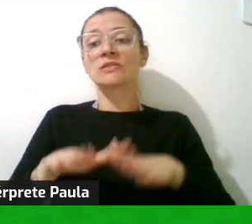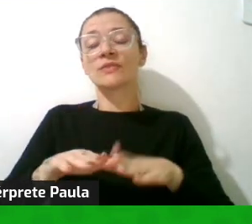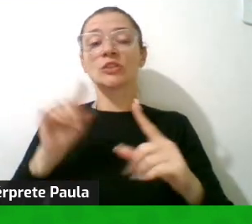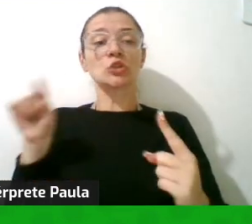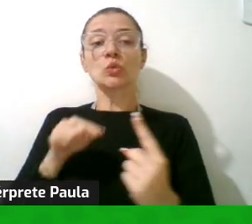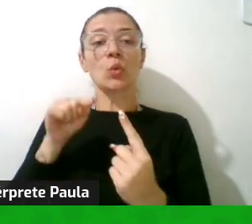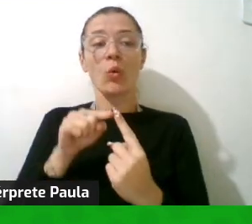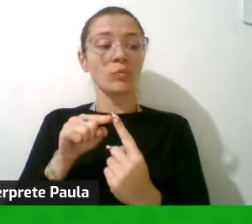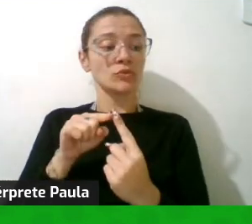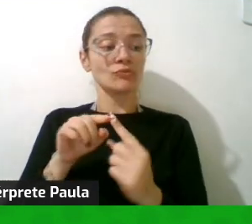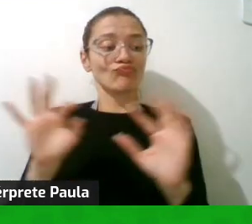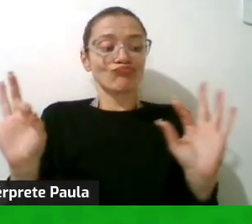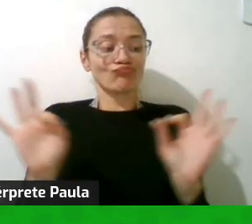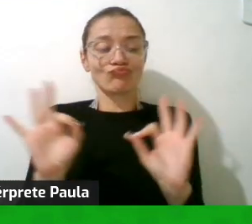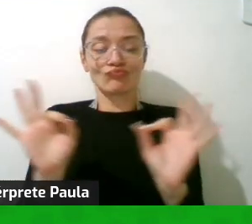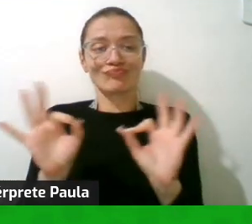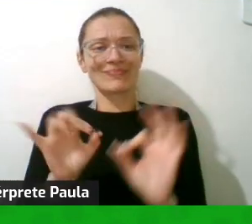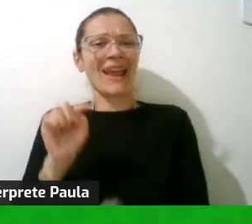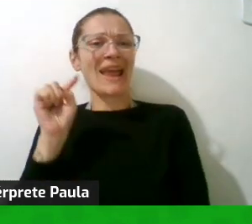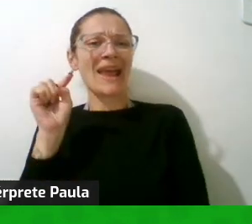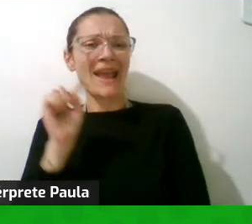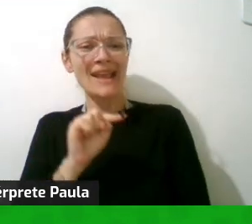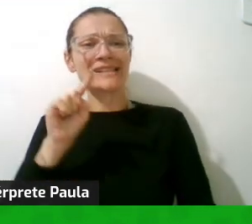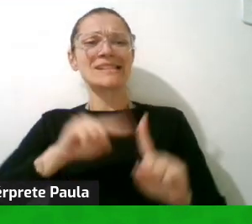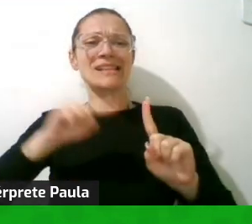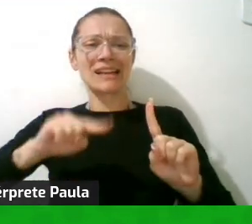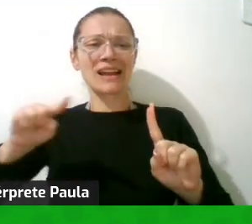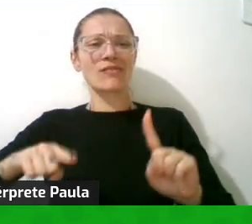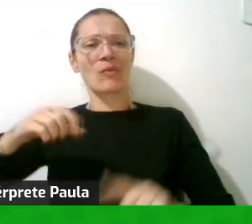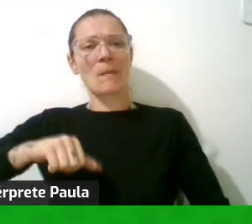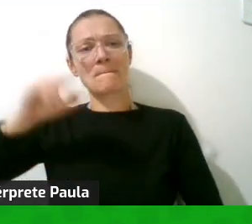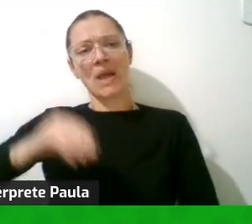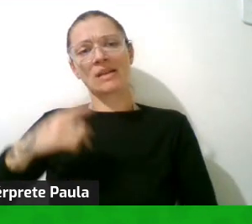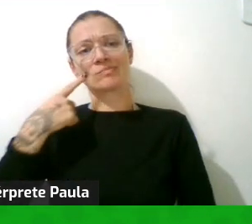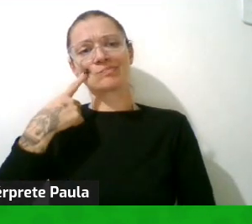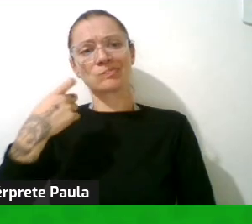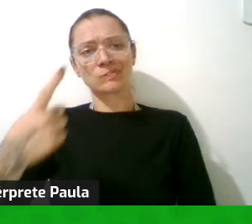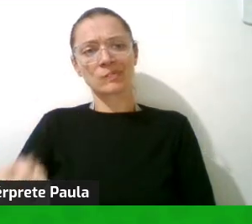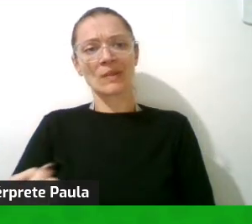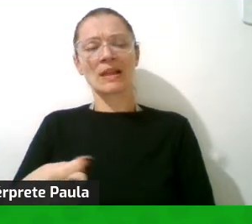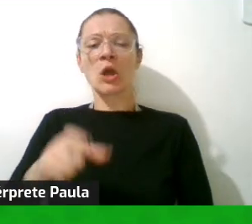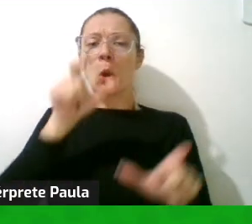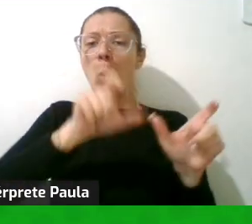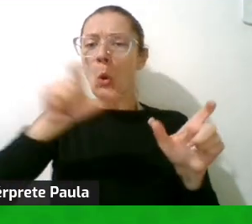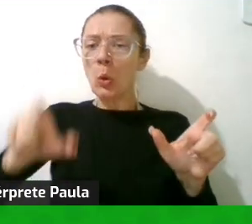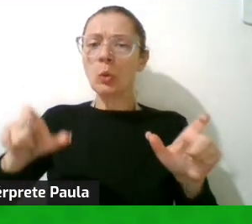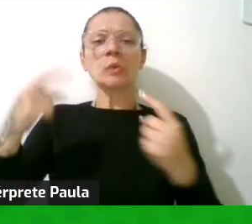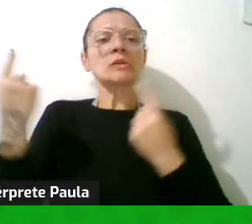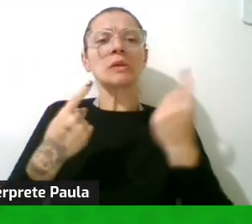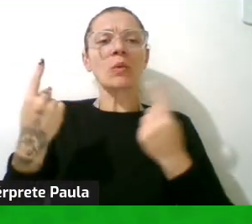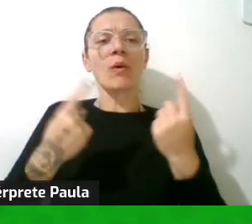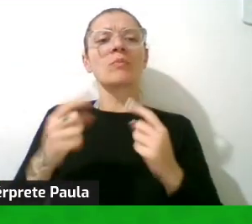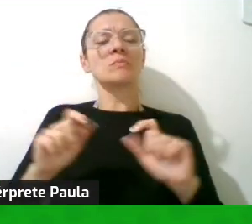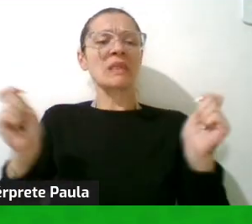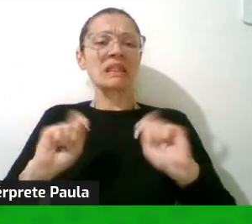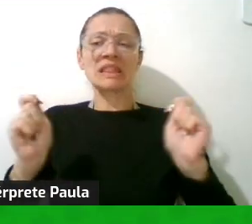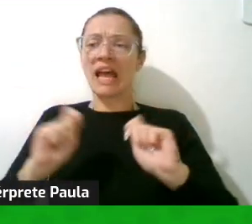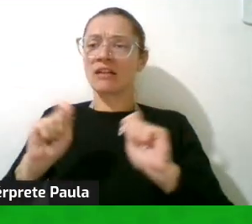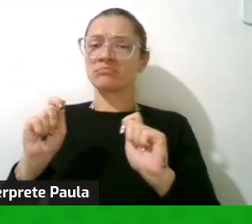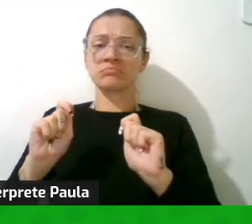dado que você bate o olho e fala, putz, o gráfico pizza vai ser mais interessante. O gráfico em coluna. Você pode gerar eles,